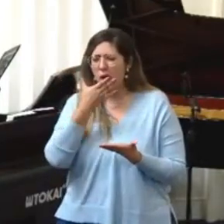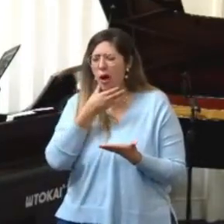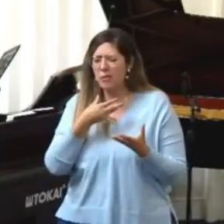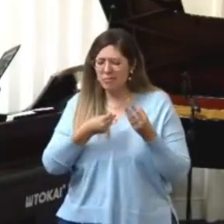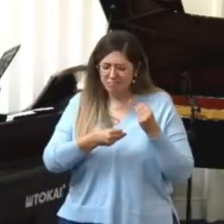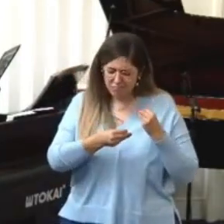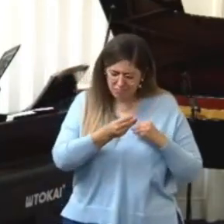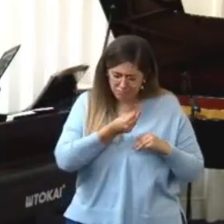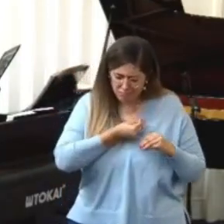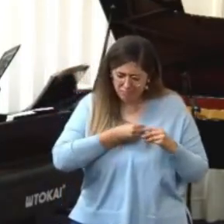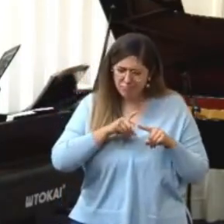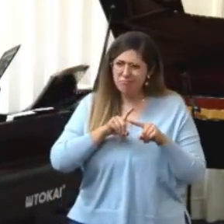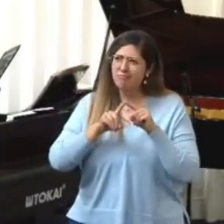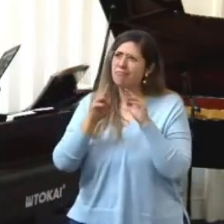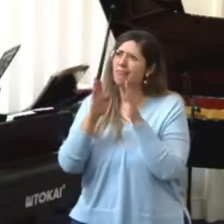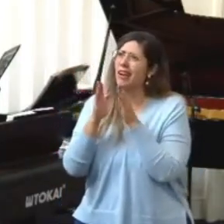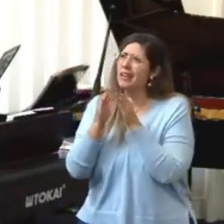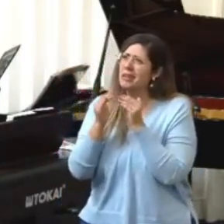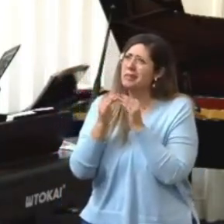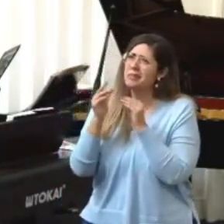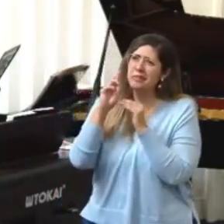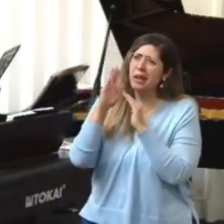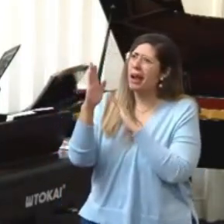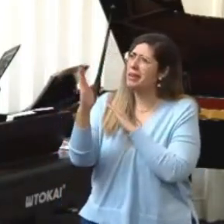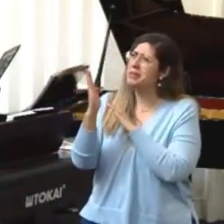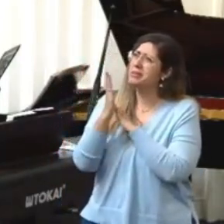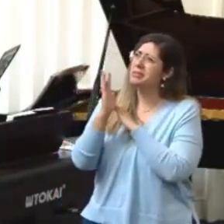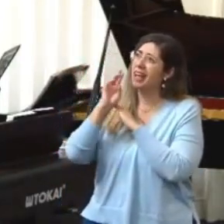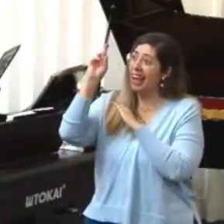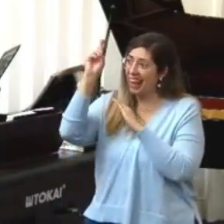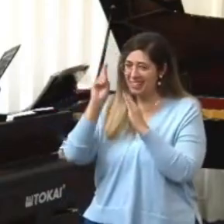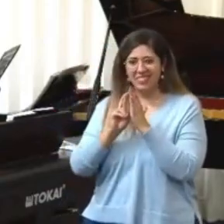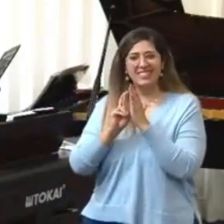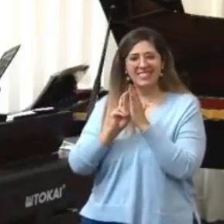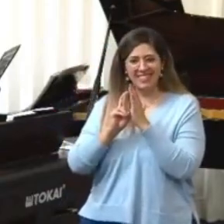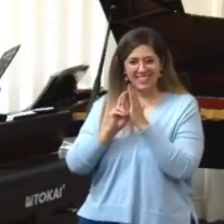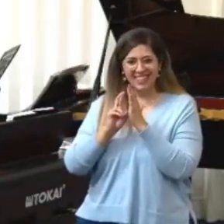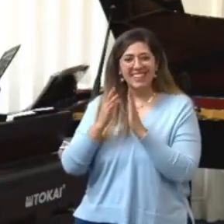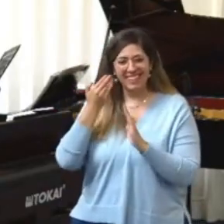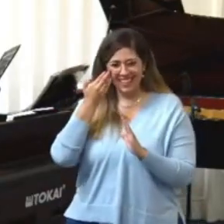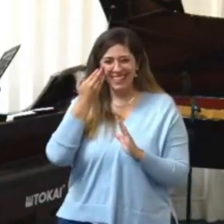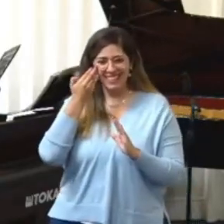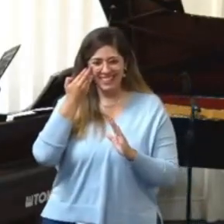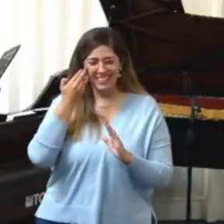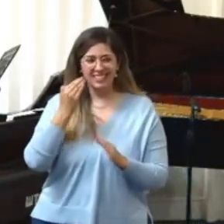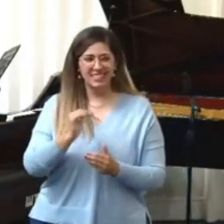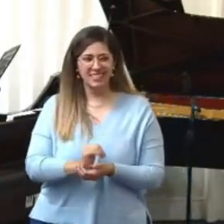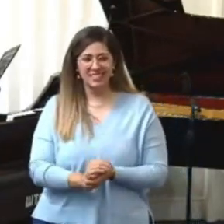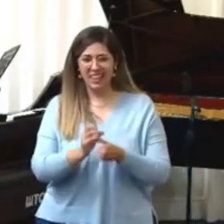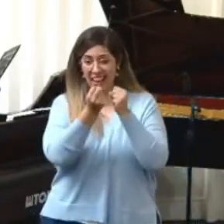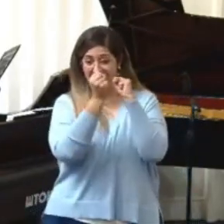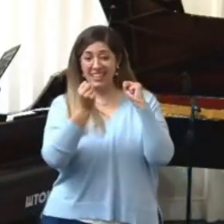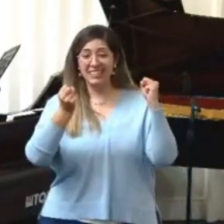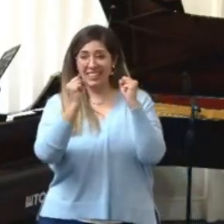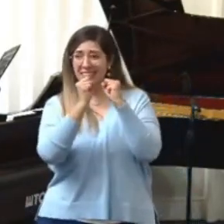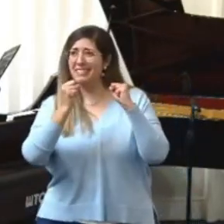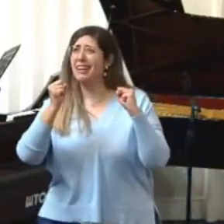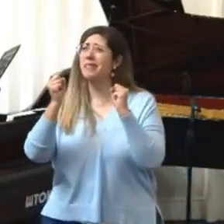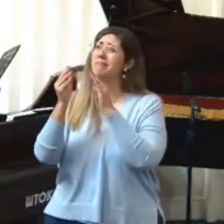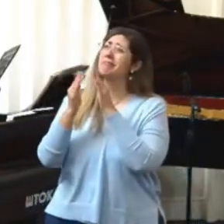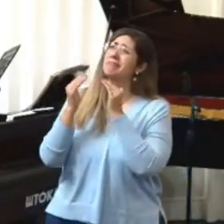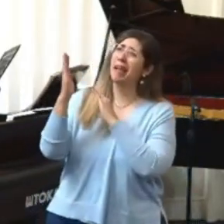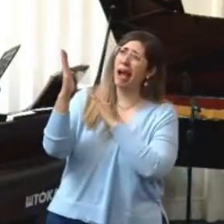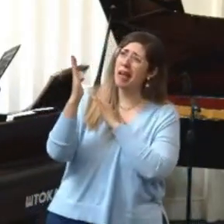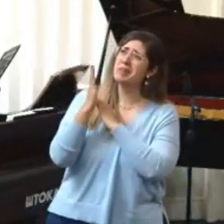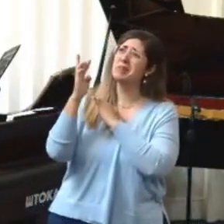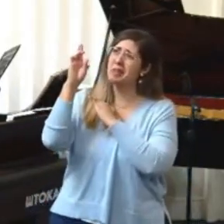estado, quando ele clama, Deus ouve. É o que aconteceu com Sansão. Se você olhar para essa passagem, você vai ver aqui